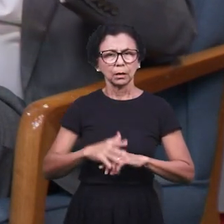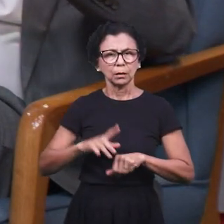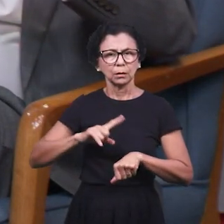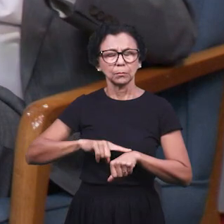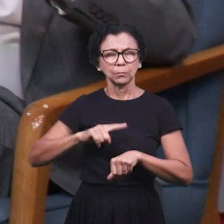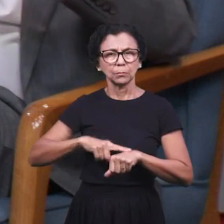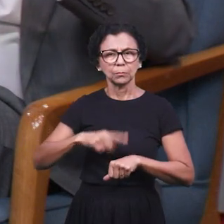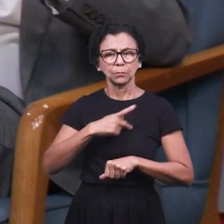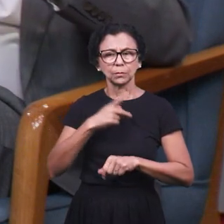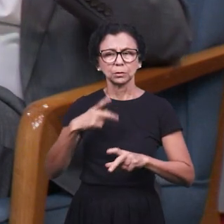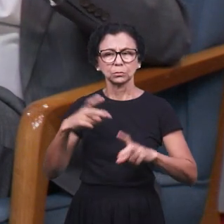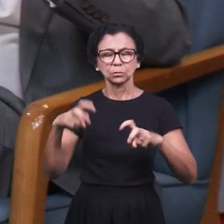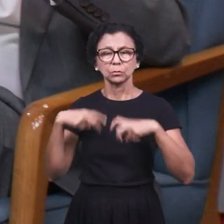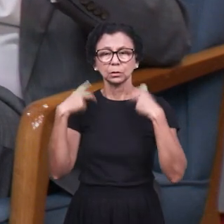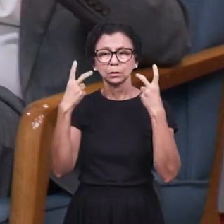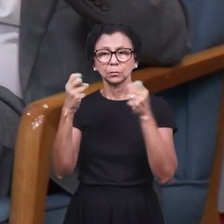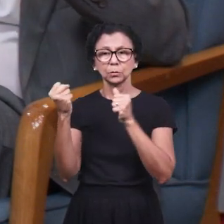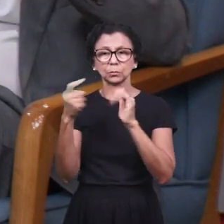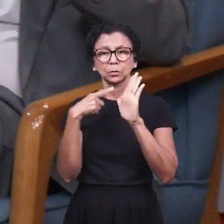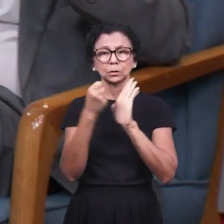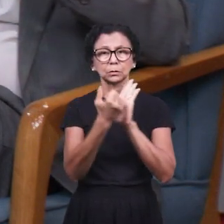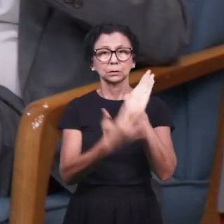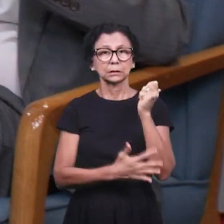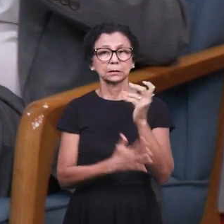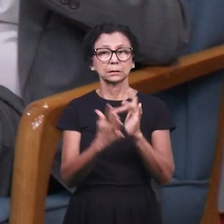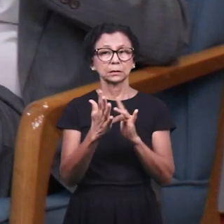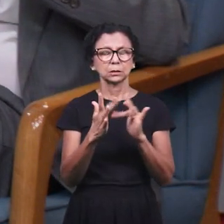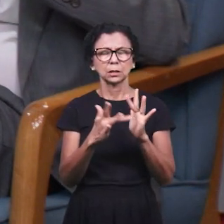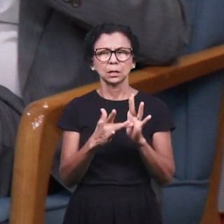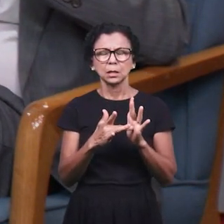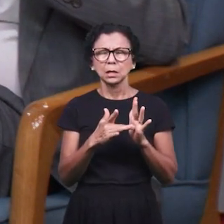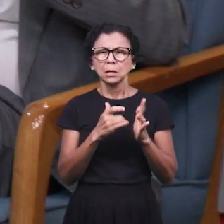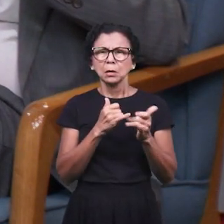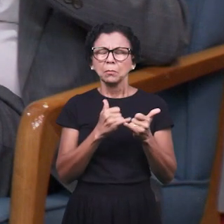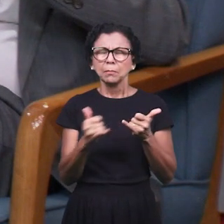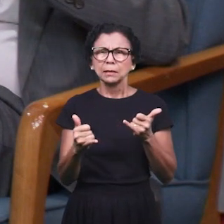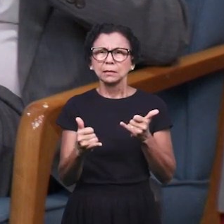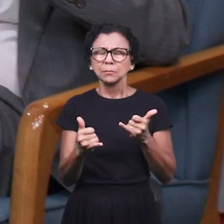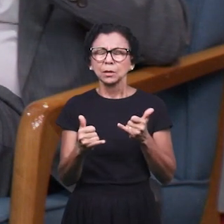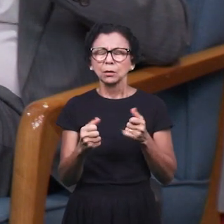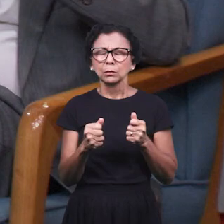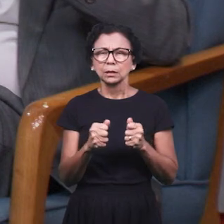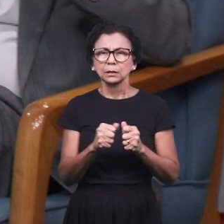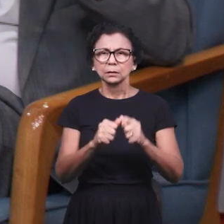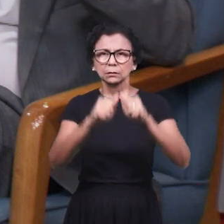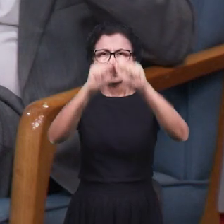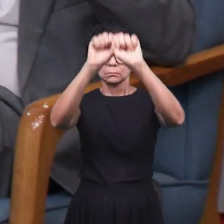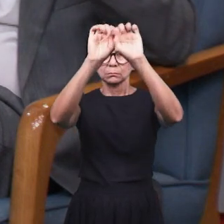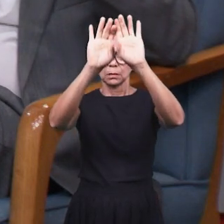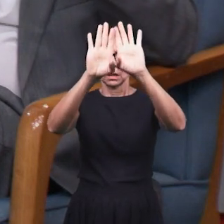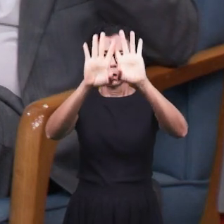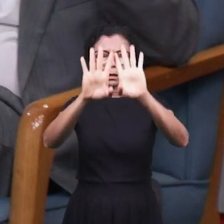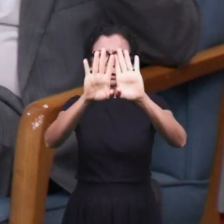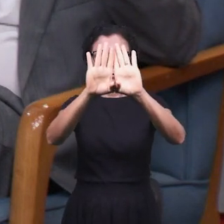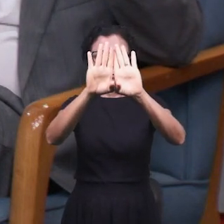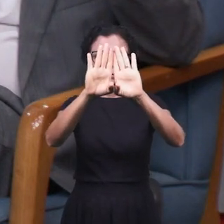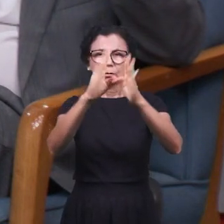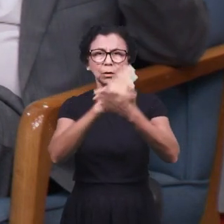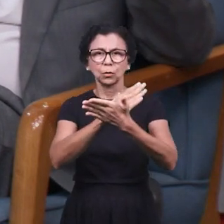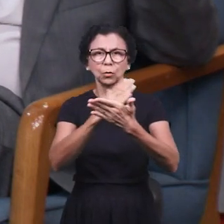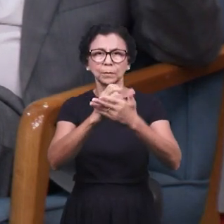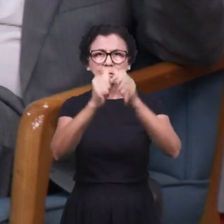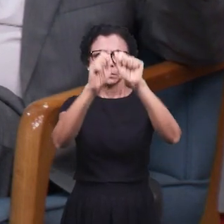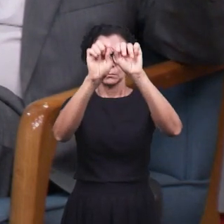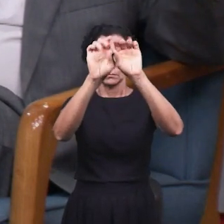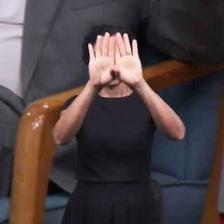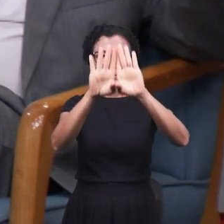fez o clamor pelo sangue de Jesus, ele percebeu que a cortina começou a se abrir. Isso